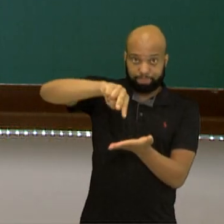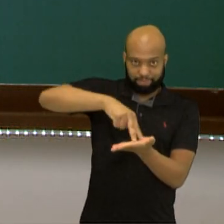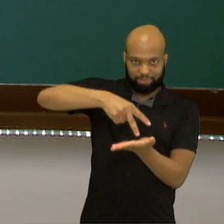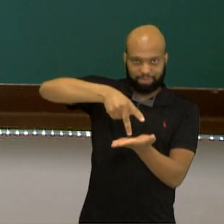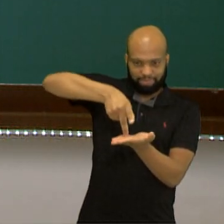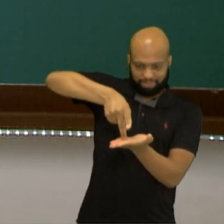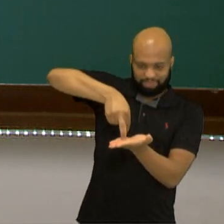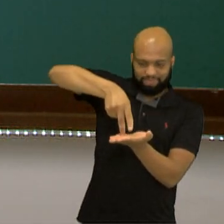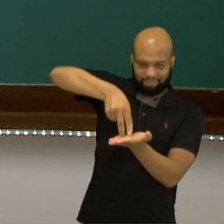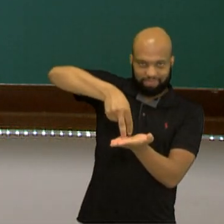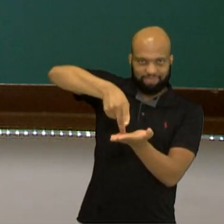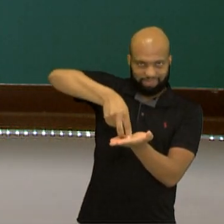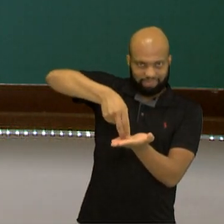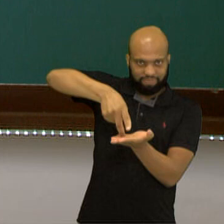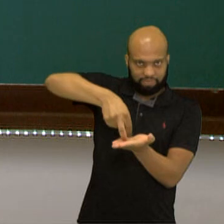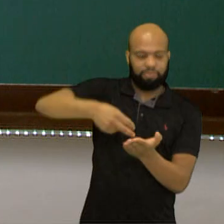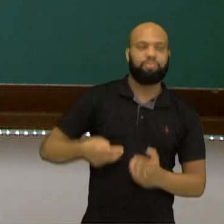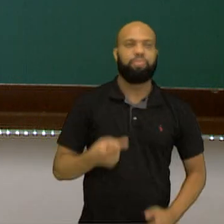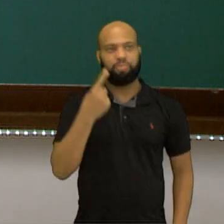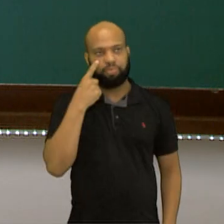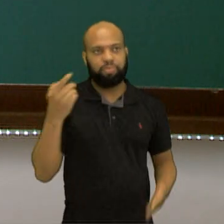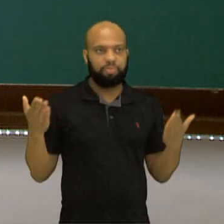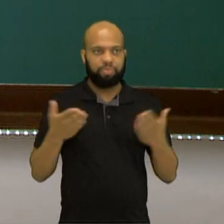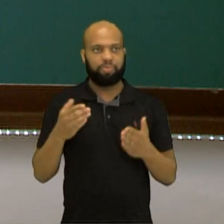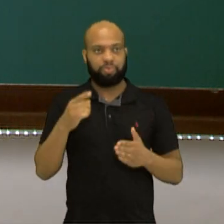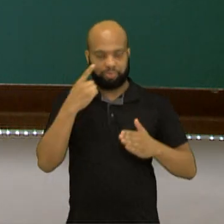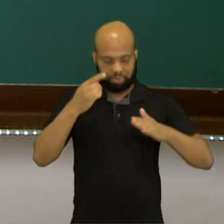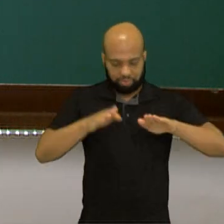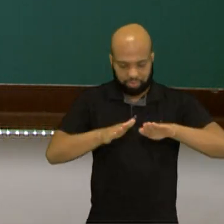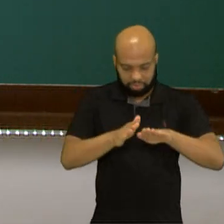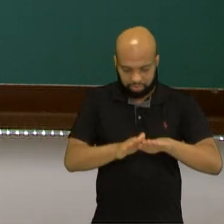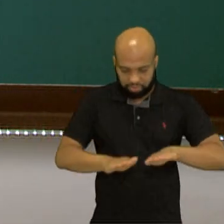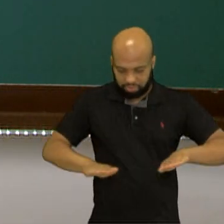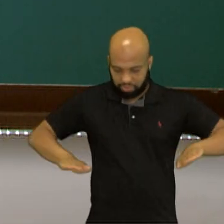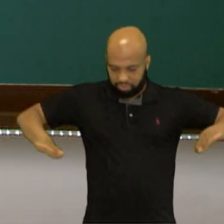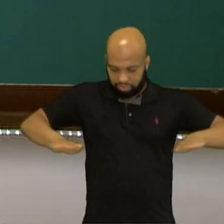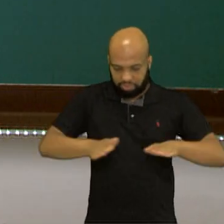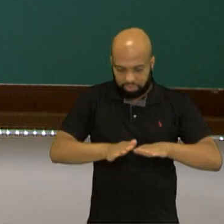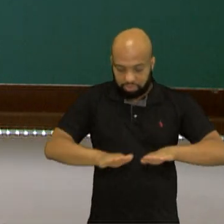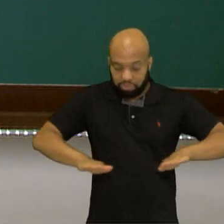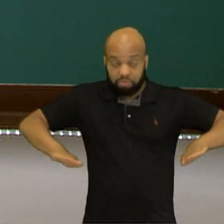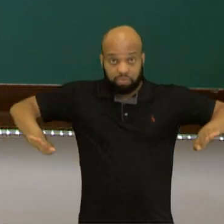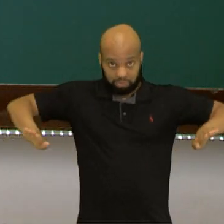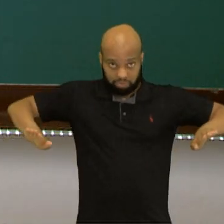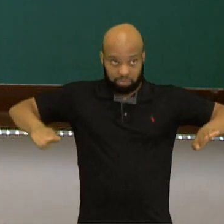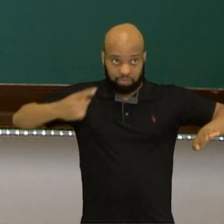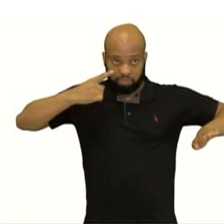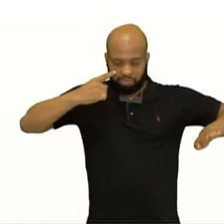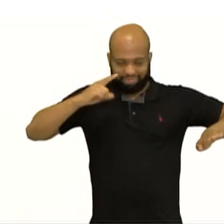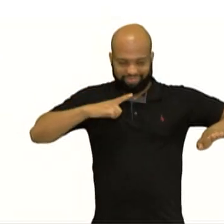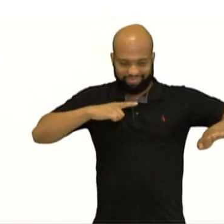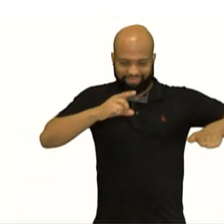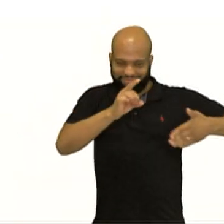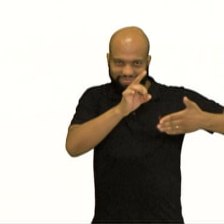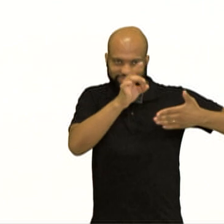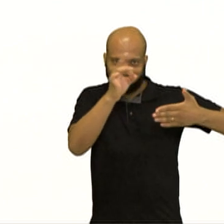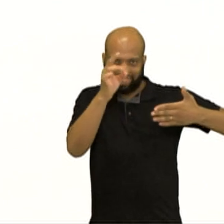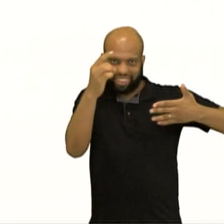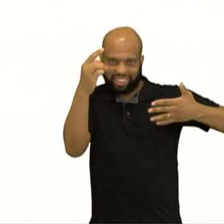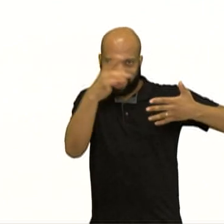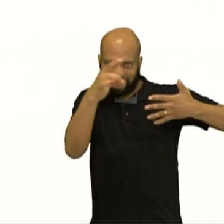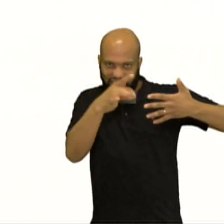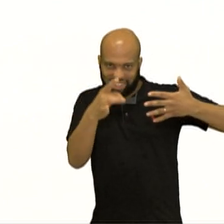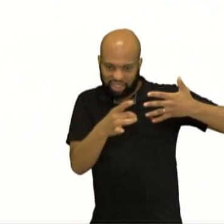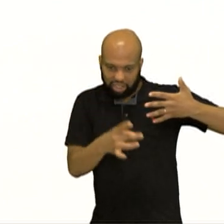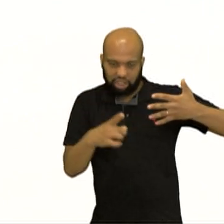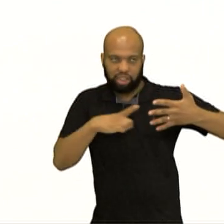tá? Então, vamos lá. Aqui a imagem, ó, dele dividido em partes, tá? Então, aqui a